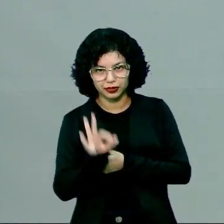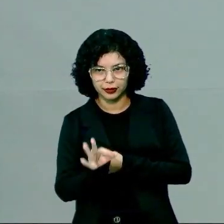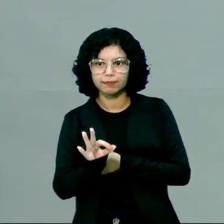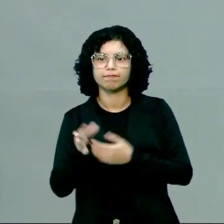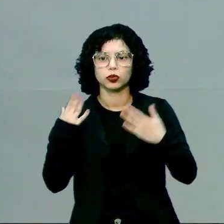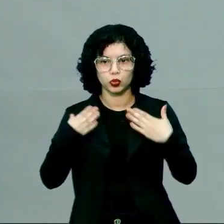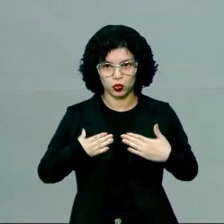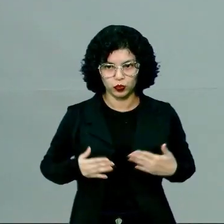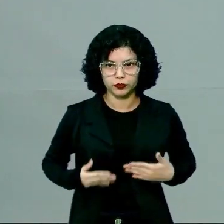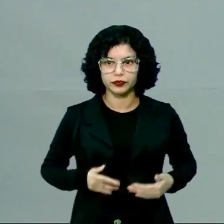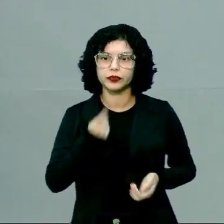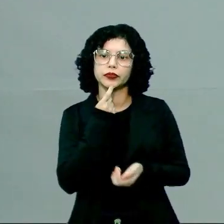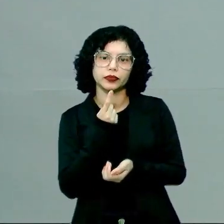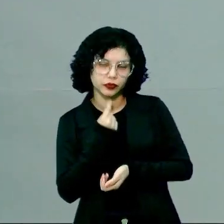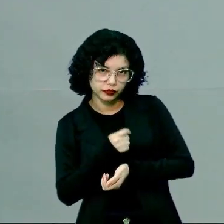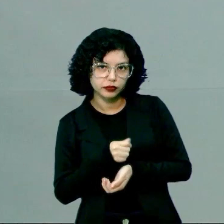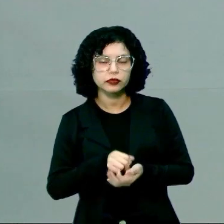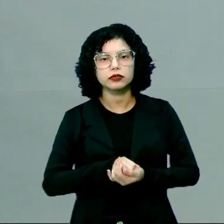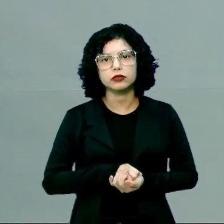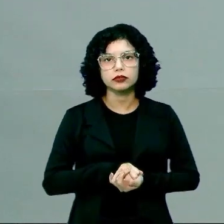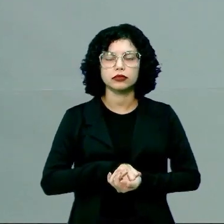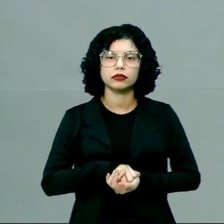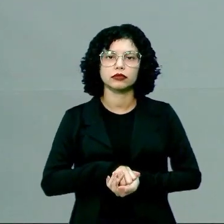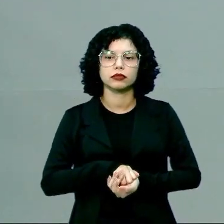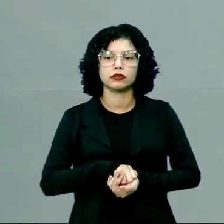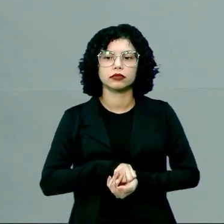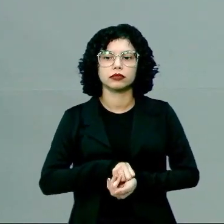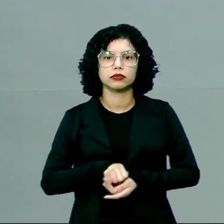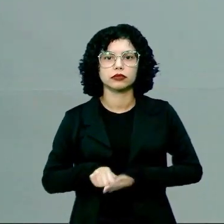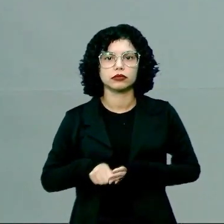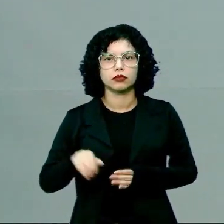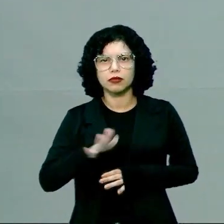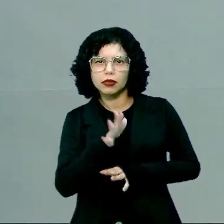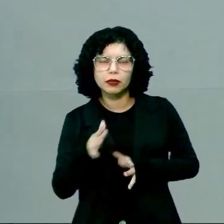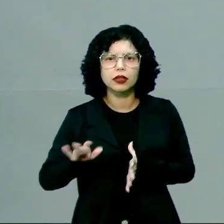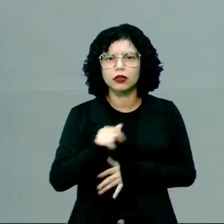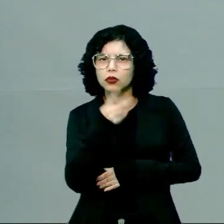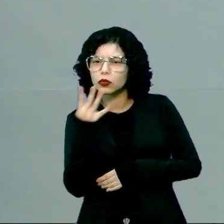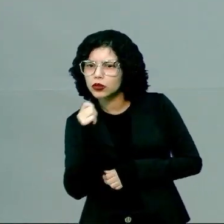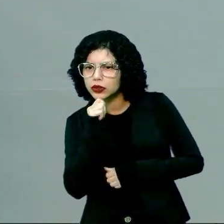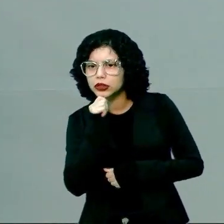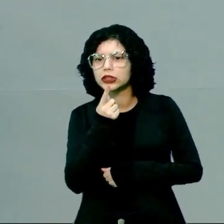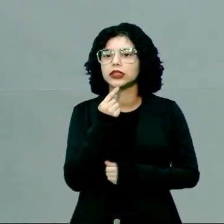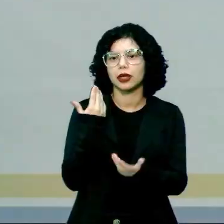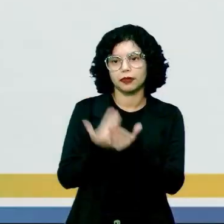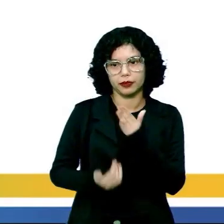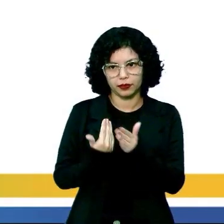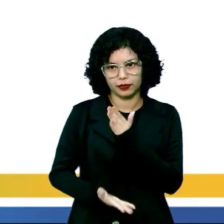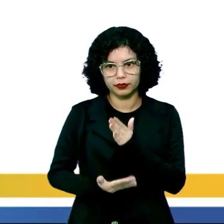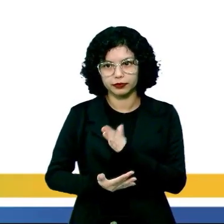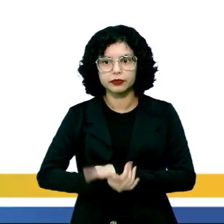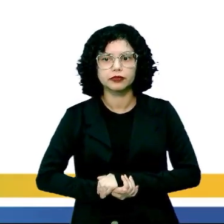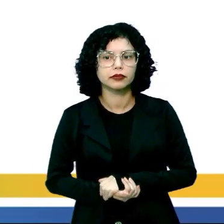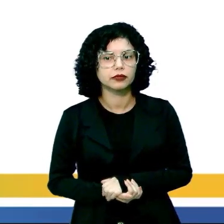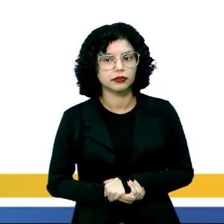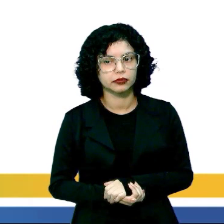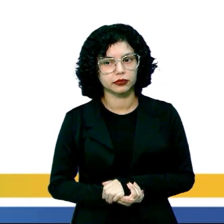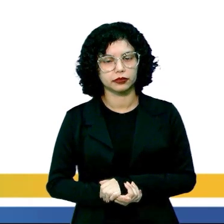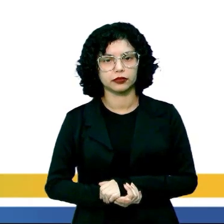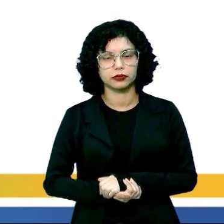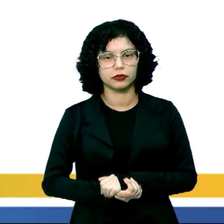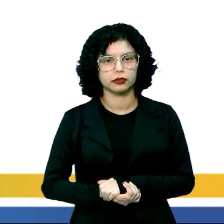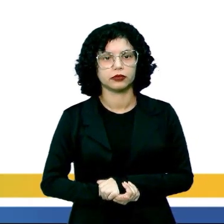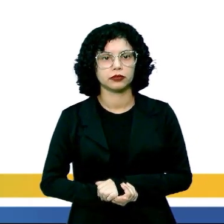sangue. Daí você já tira a noção, já tem noção, de quanto sangue ele faz a pulsação, tá?